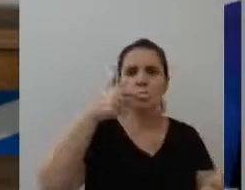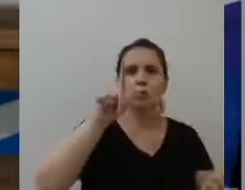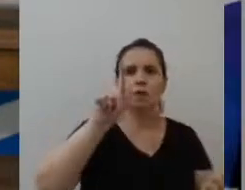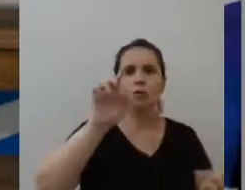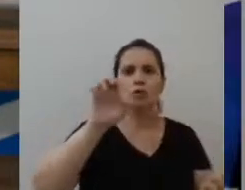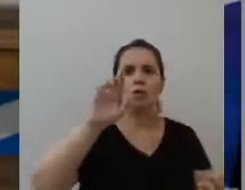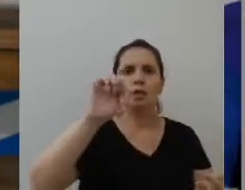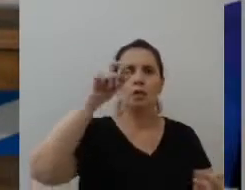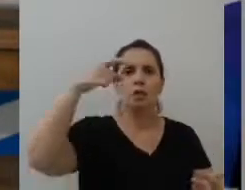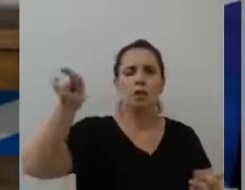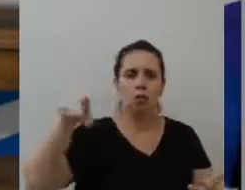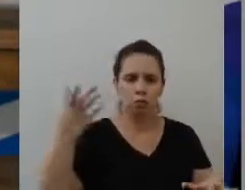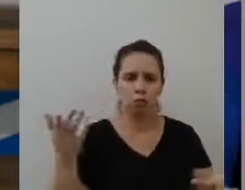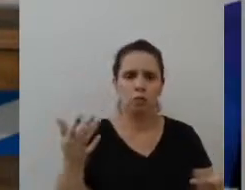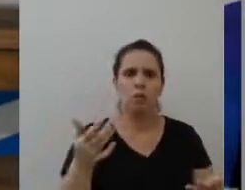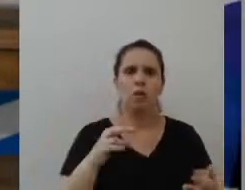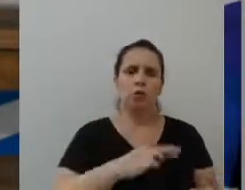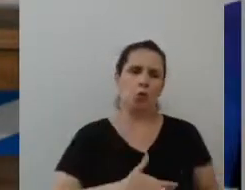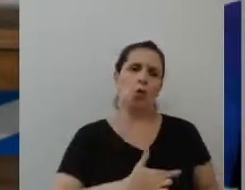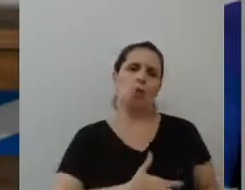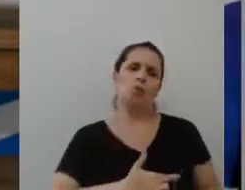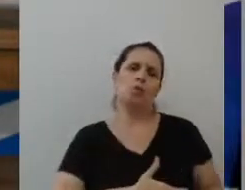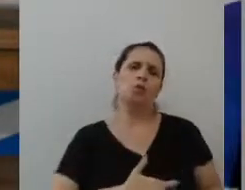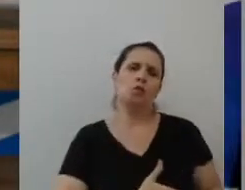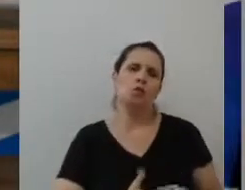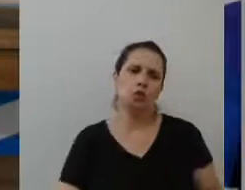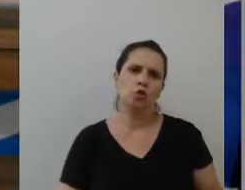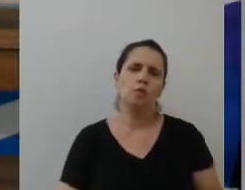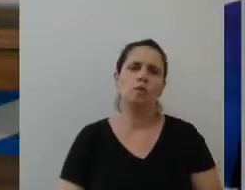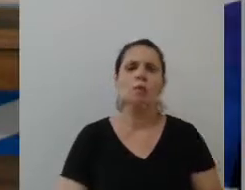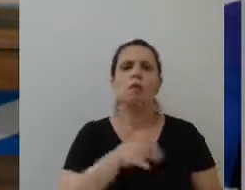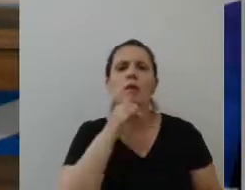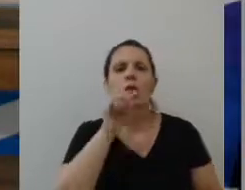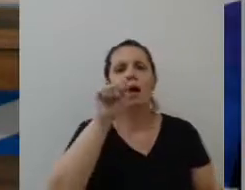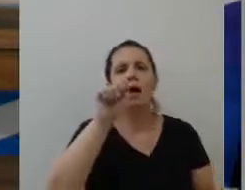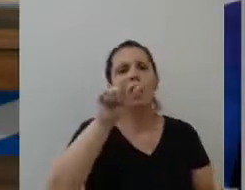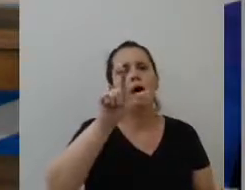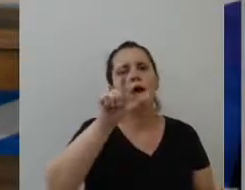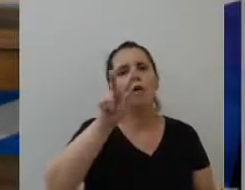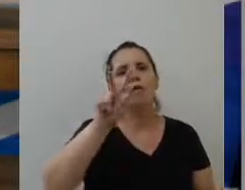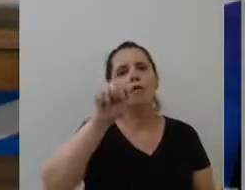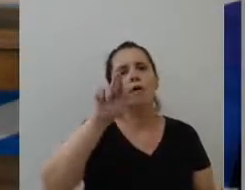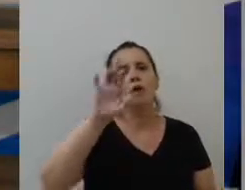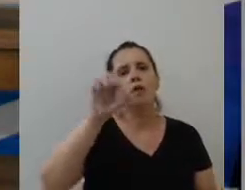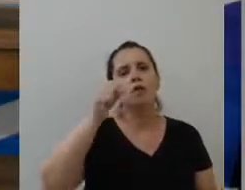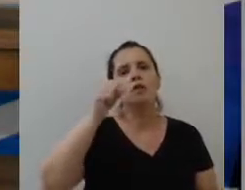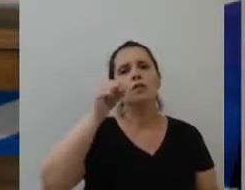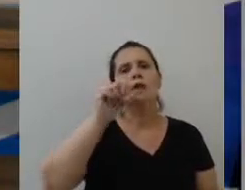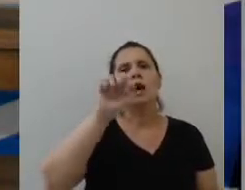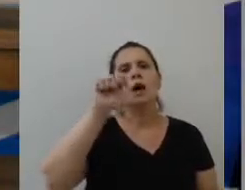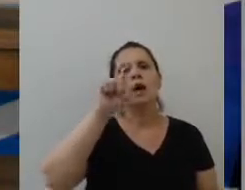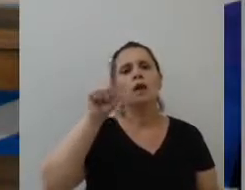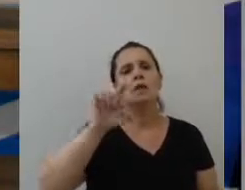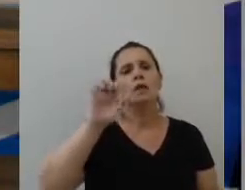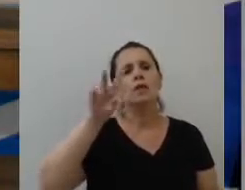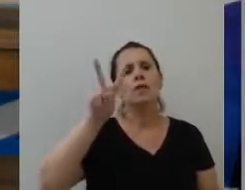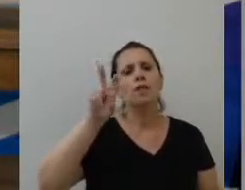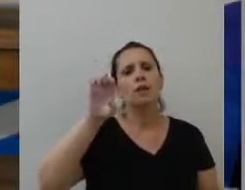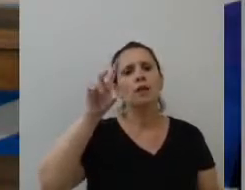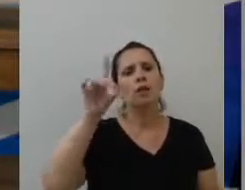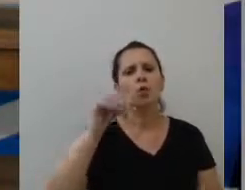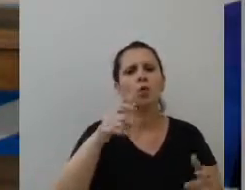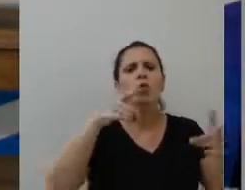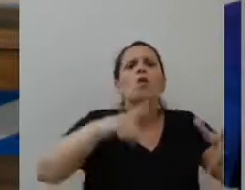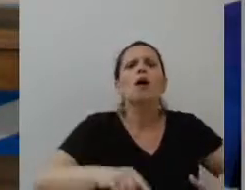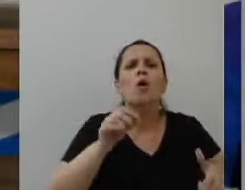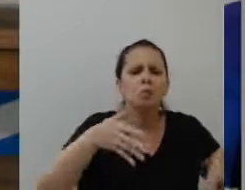de Azevedo, né, o Lord Byron, né, o cenário geralmente eram cemitérios, né,